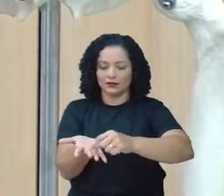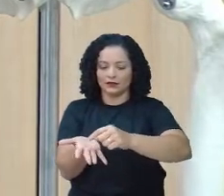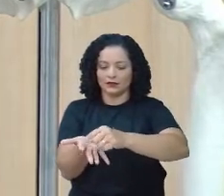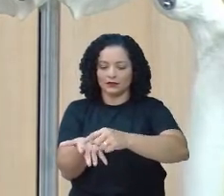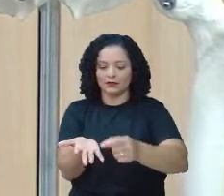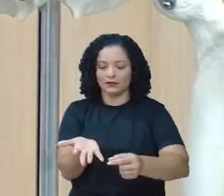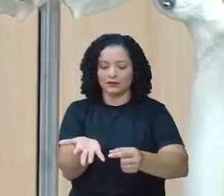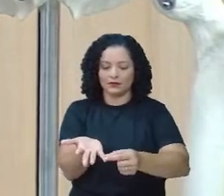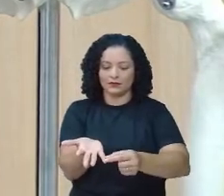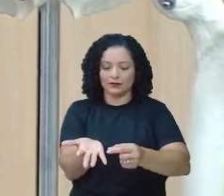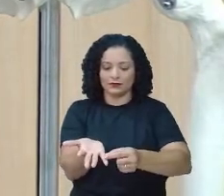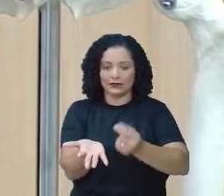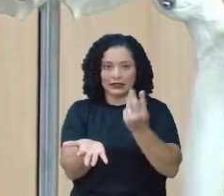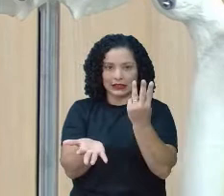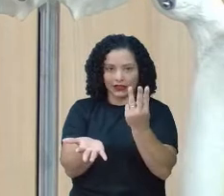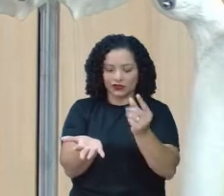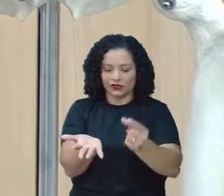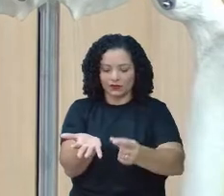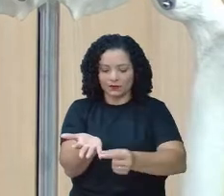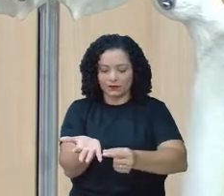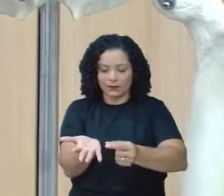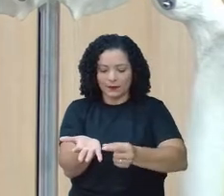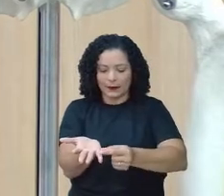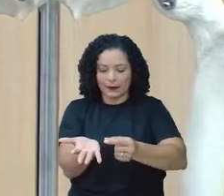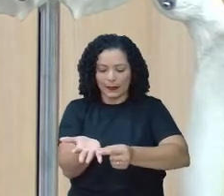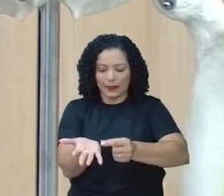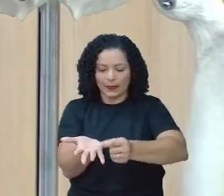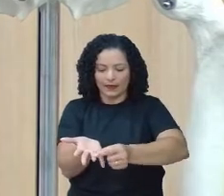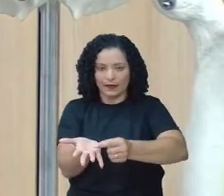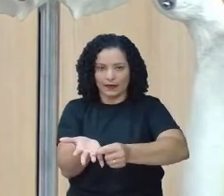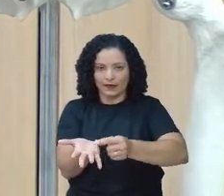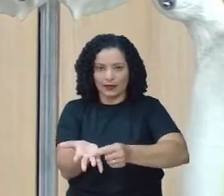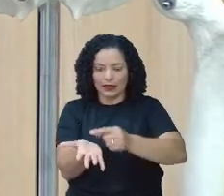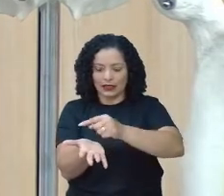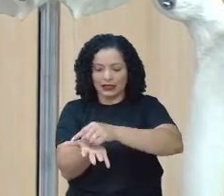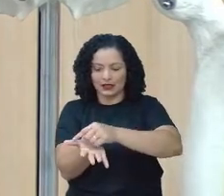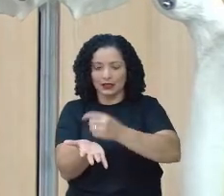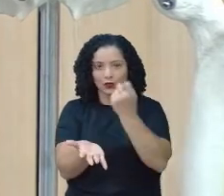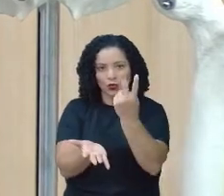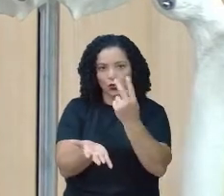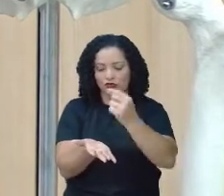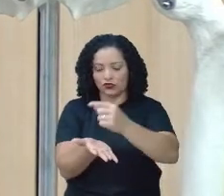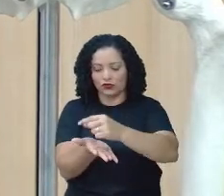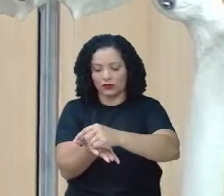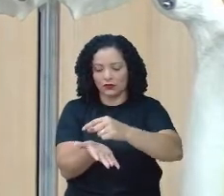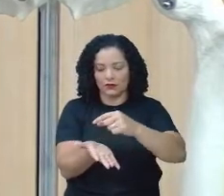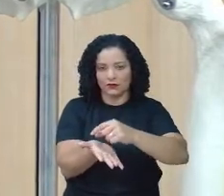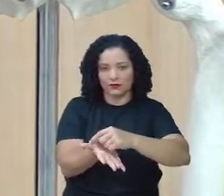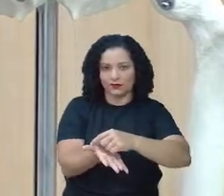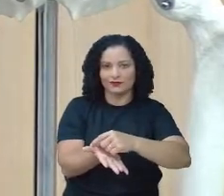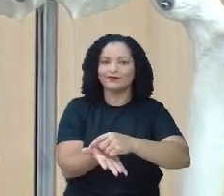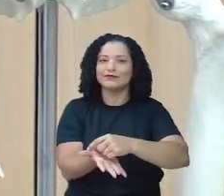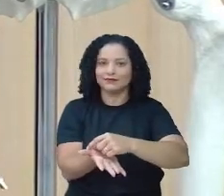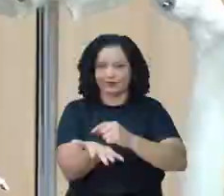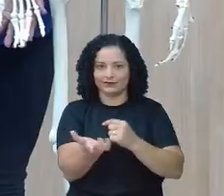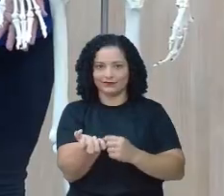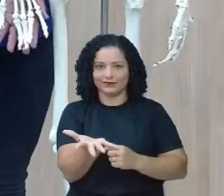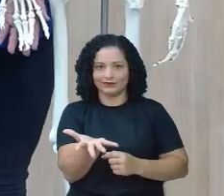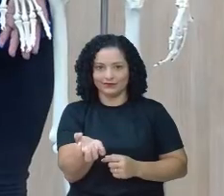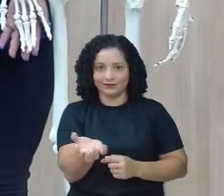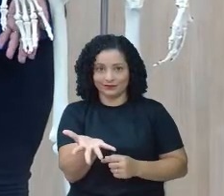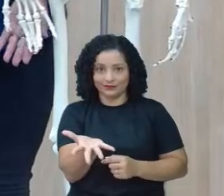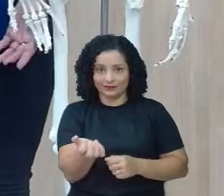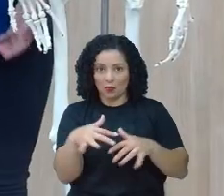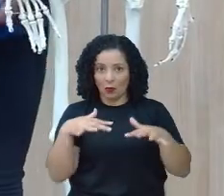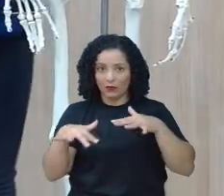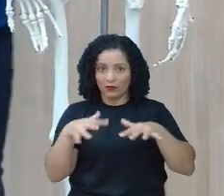3 falanges e a questão aí do polegar com apenas 2 falanges, também uma curiosidade. Isso em relação